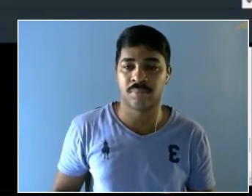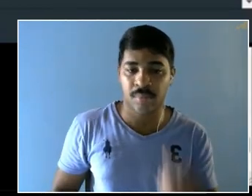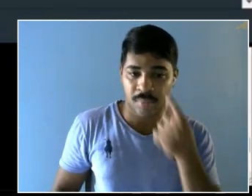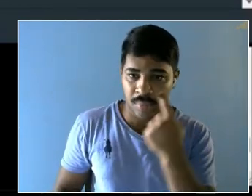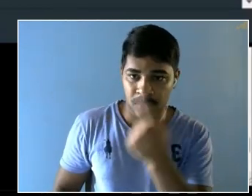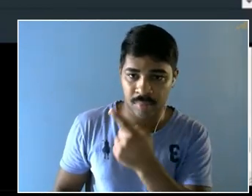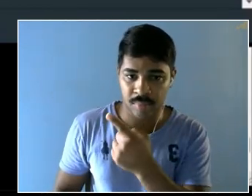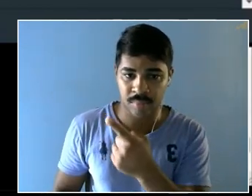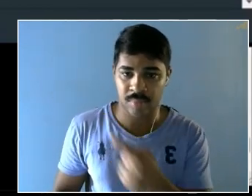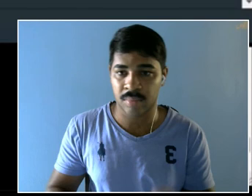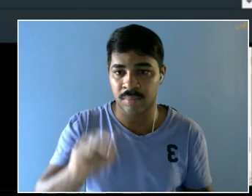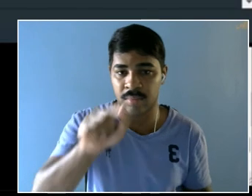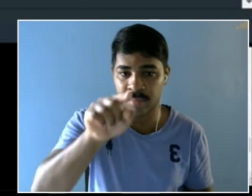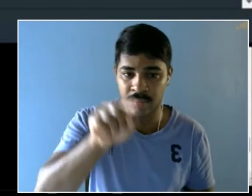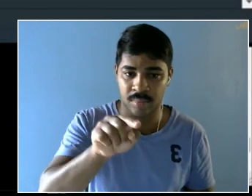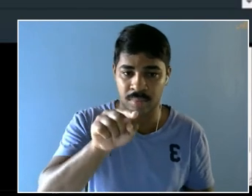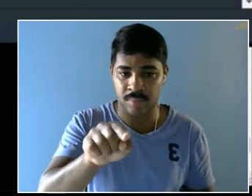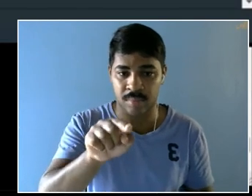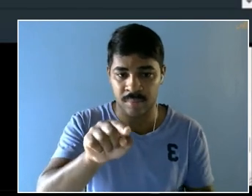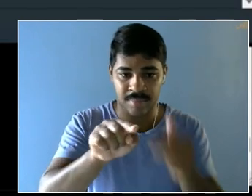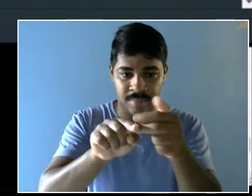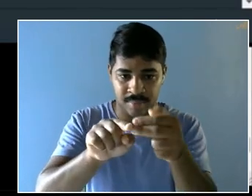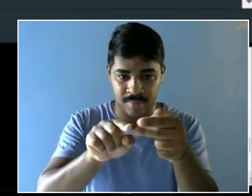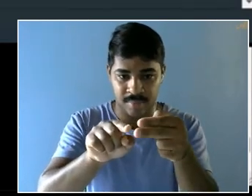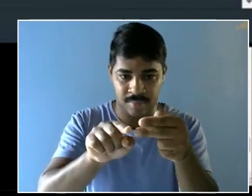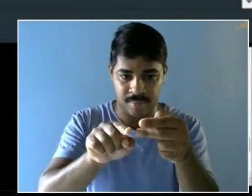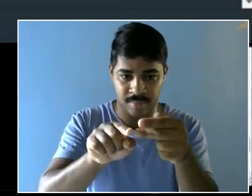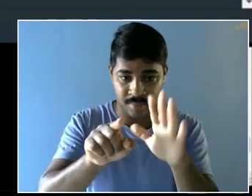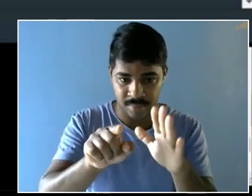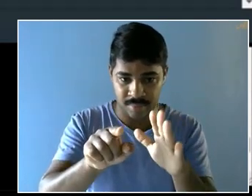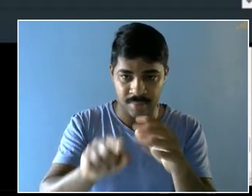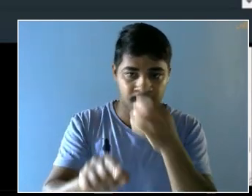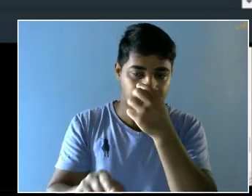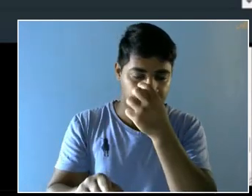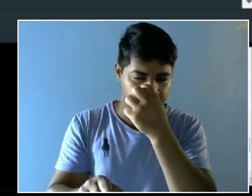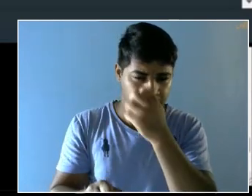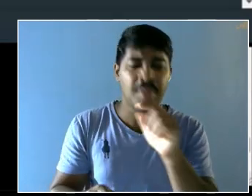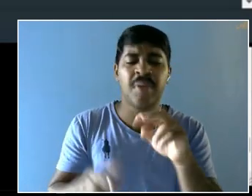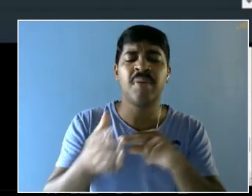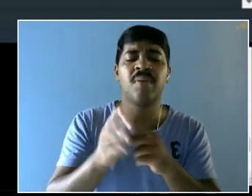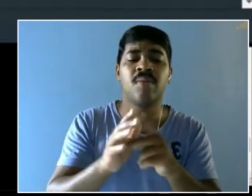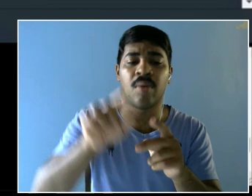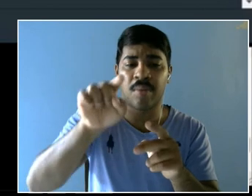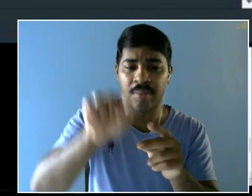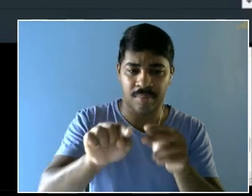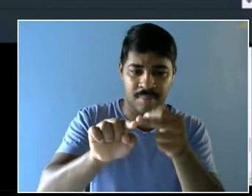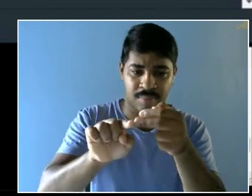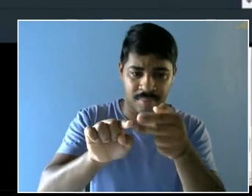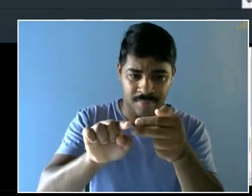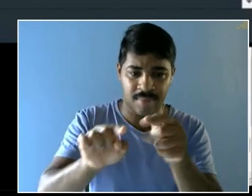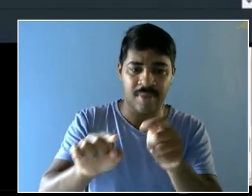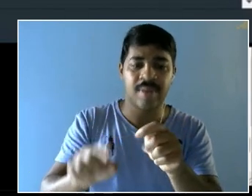diferente, ele dá verdadeiro quando não é igual, quando é diferente. Então, isso aqui é diferente disso